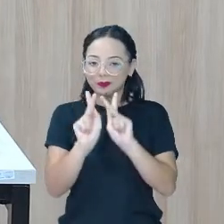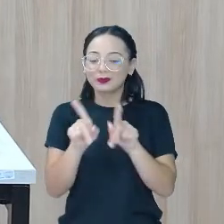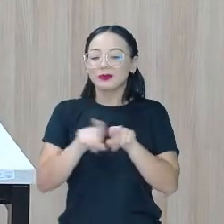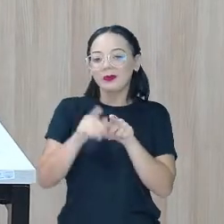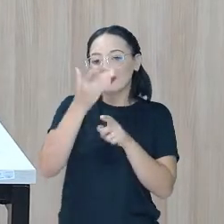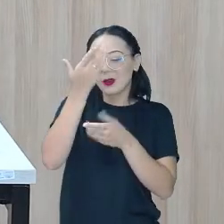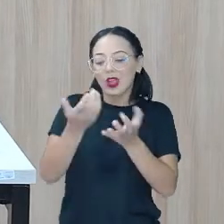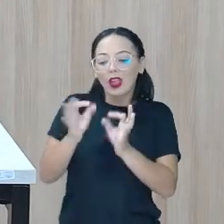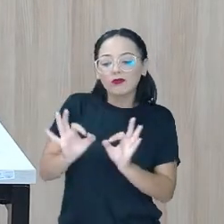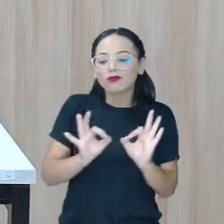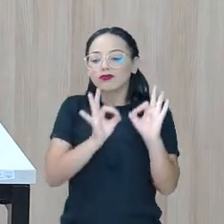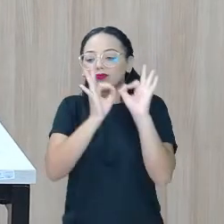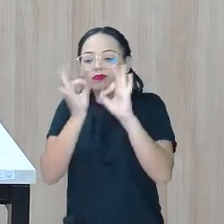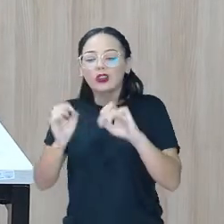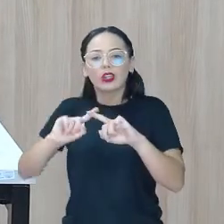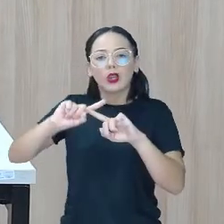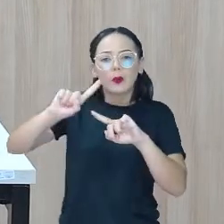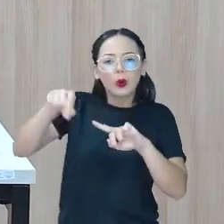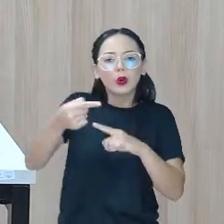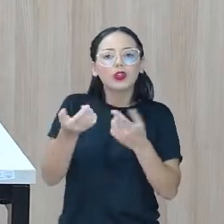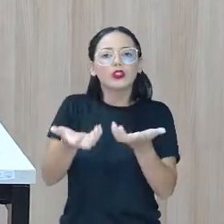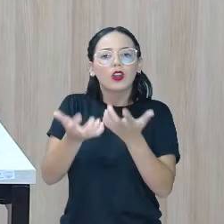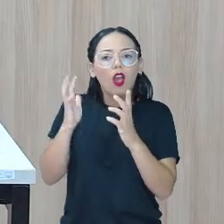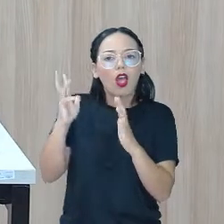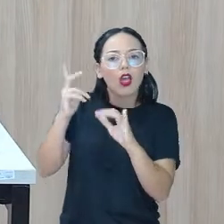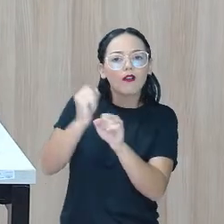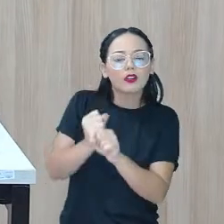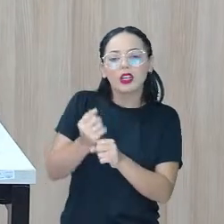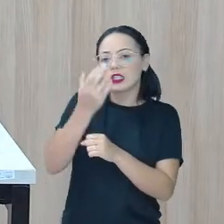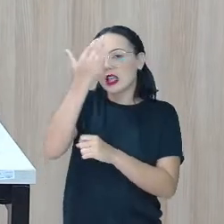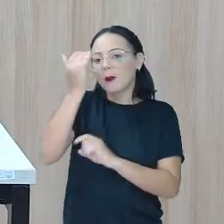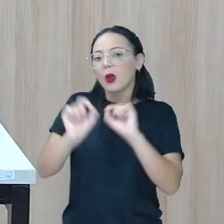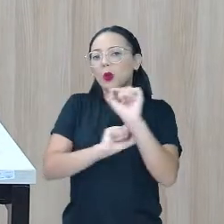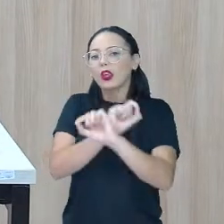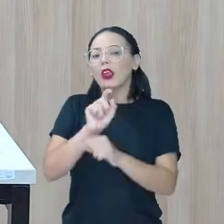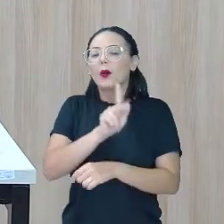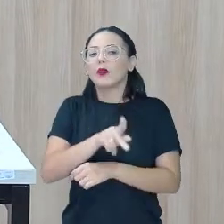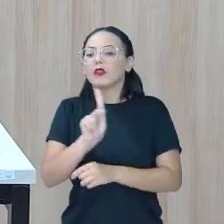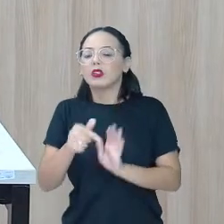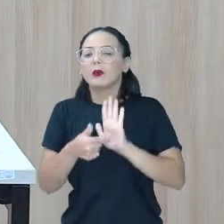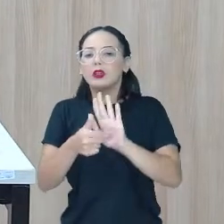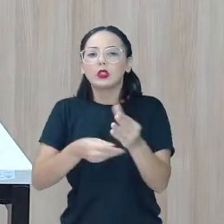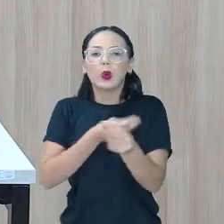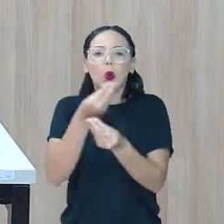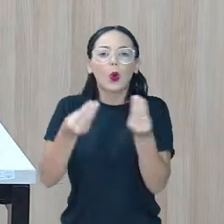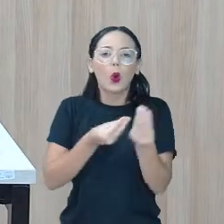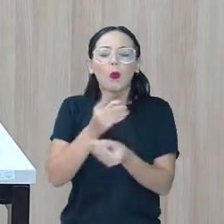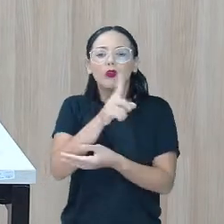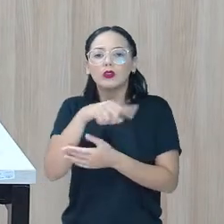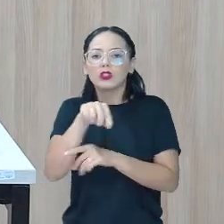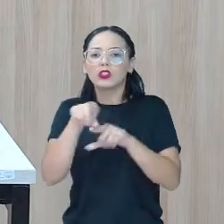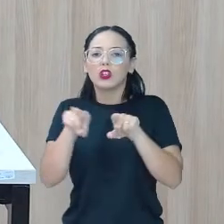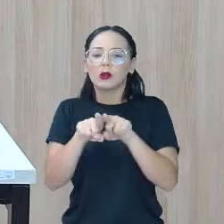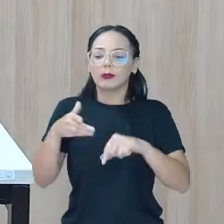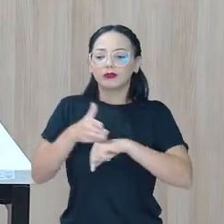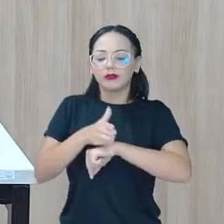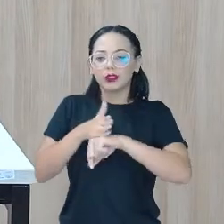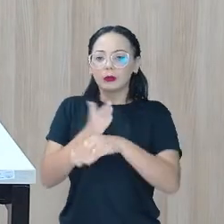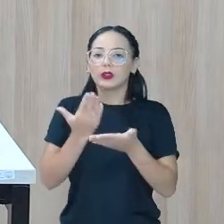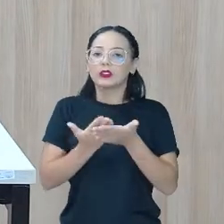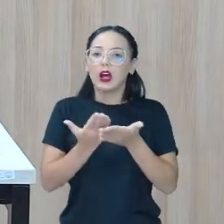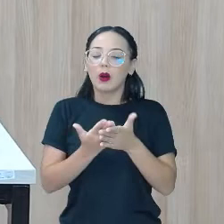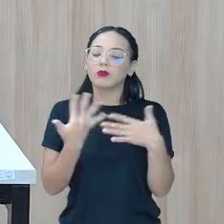quer assistir essa aula depois, quer revisar, quer saber o que foi que a professora apresentou, como foi que vocês também participaram da